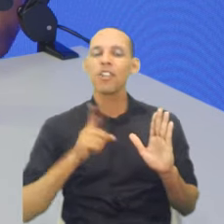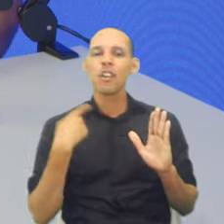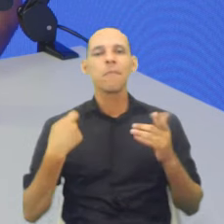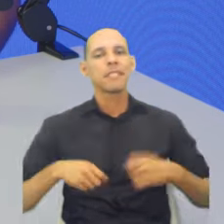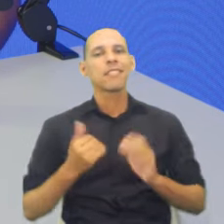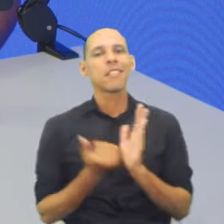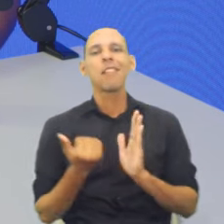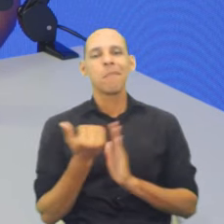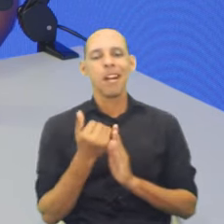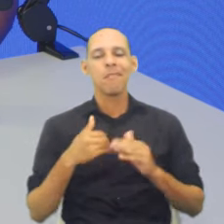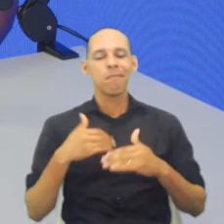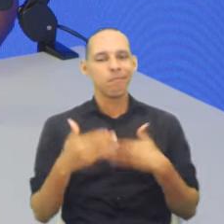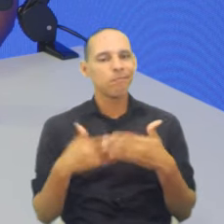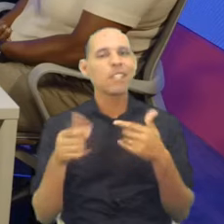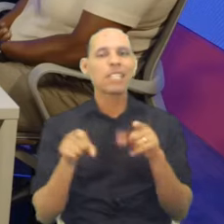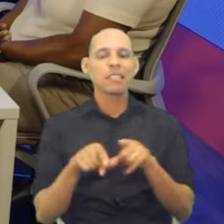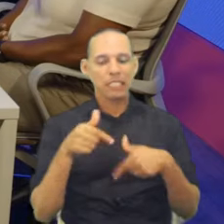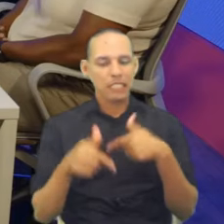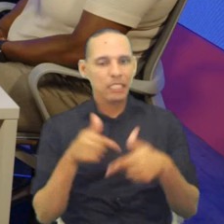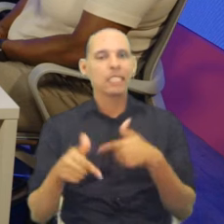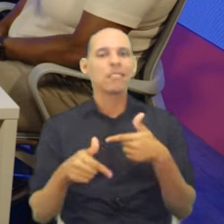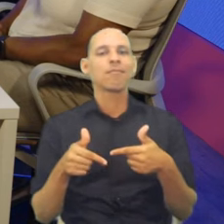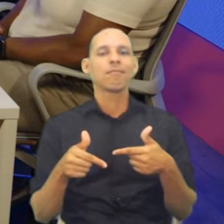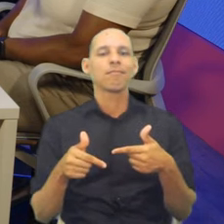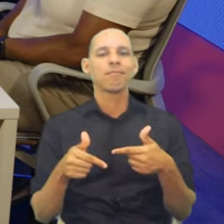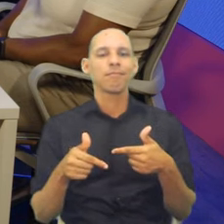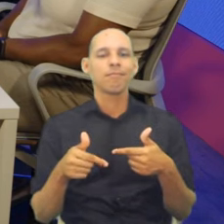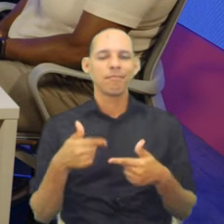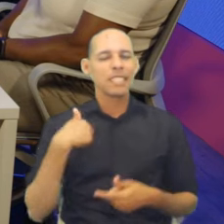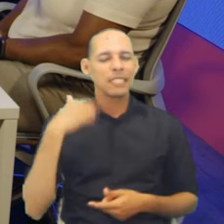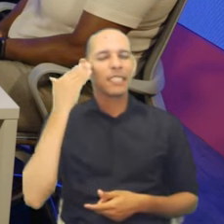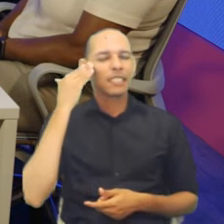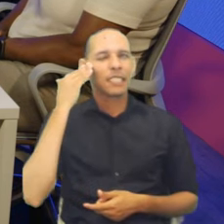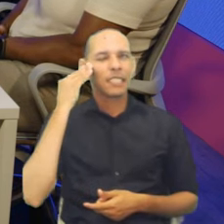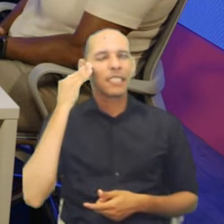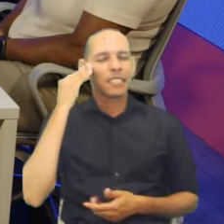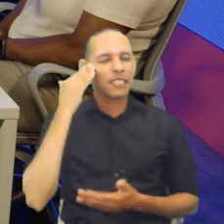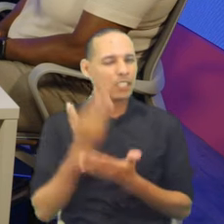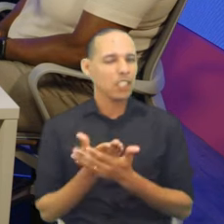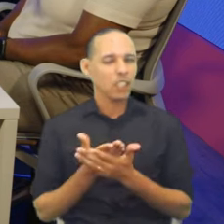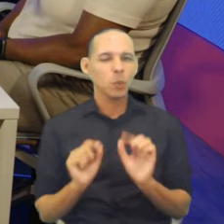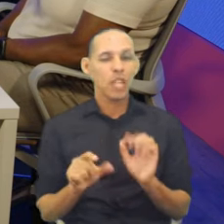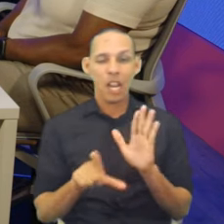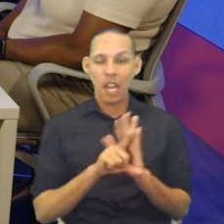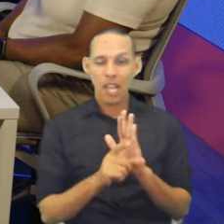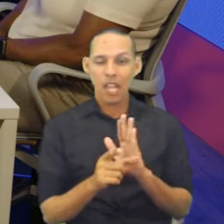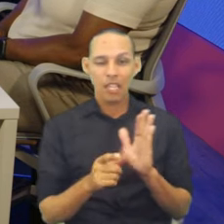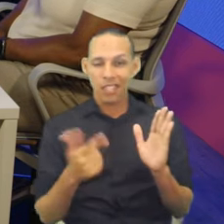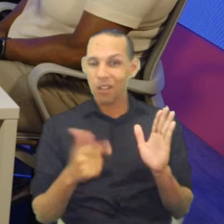este processo para trabalhar eu de verdade acredito que sem ela a gente nem estaria